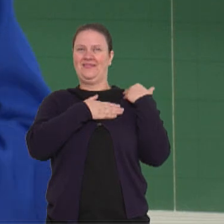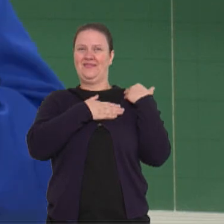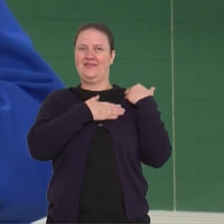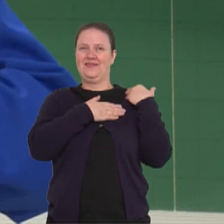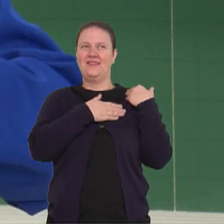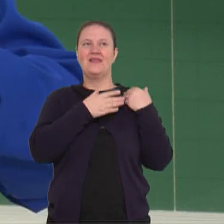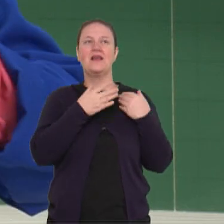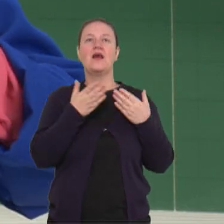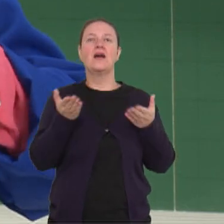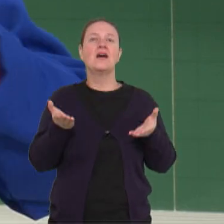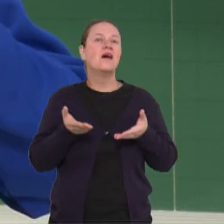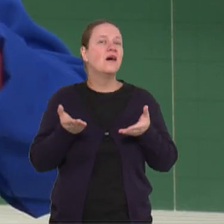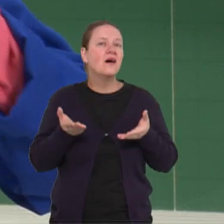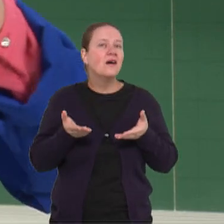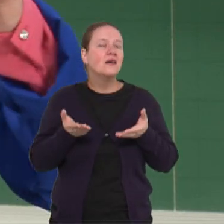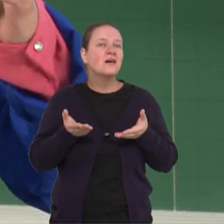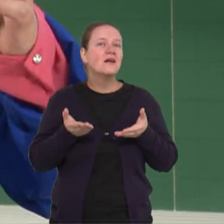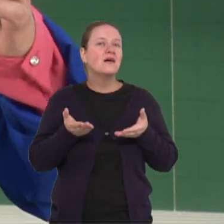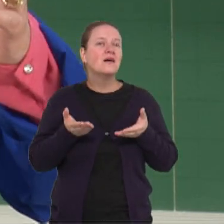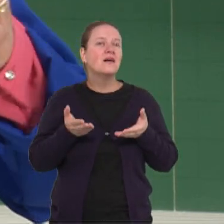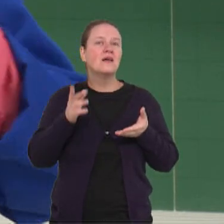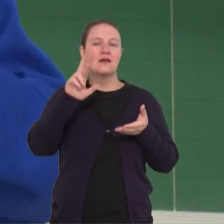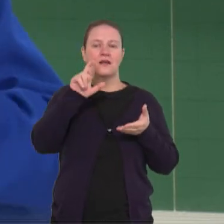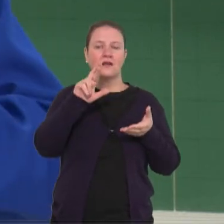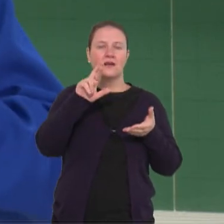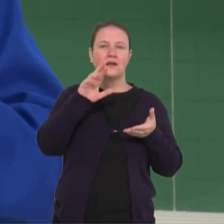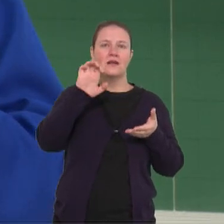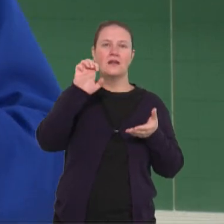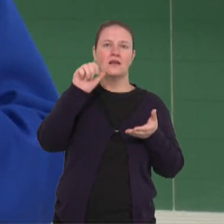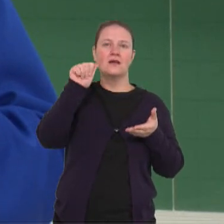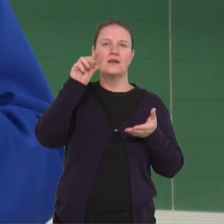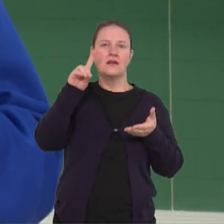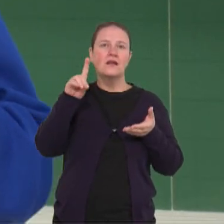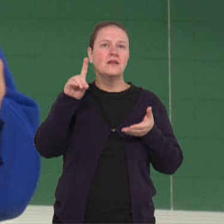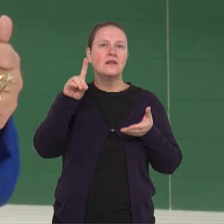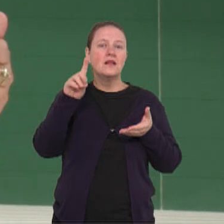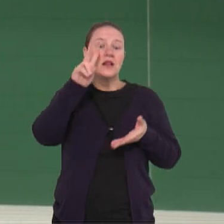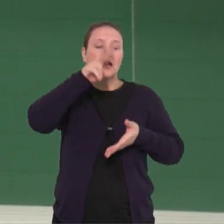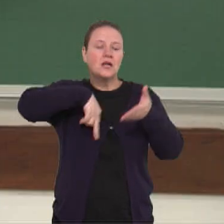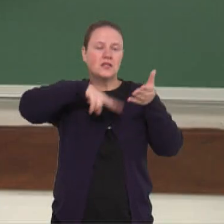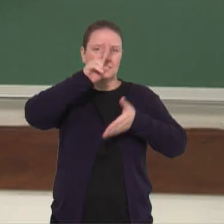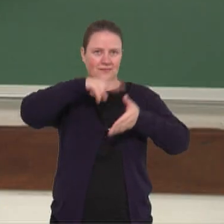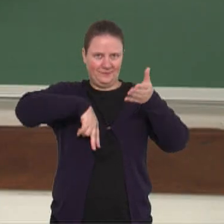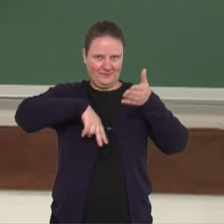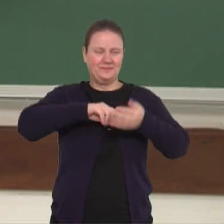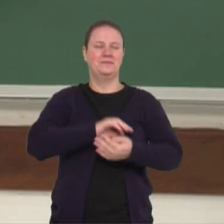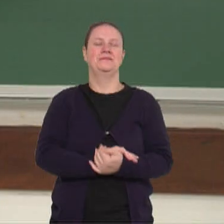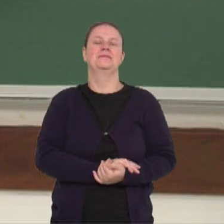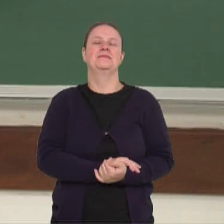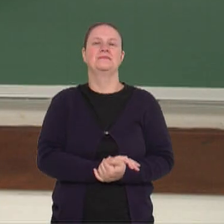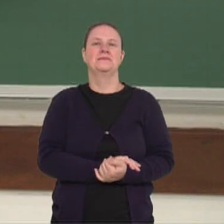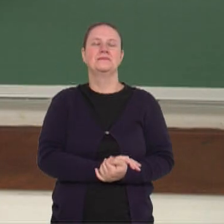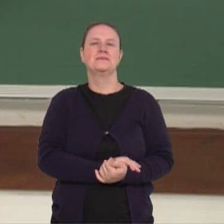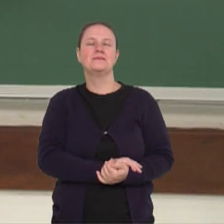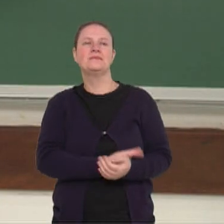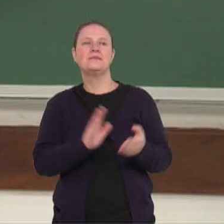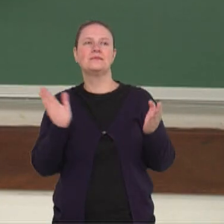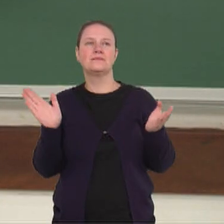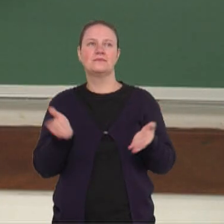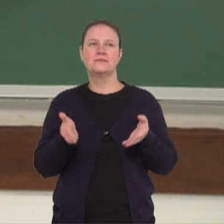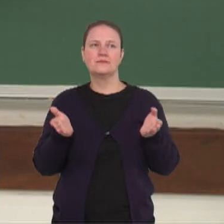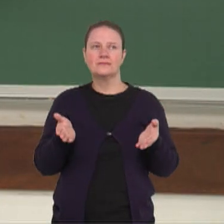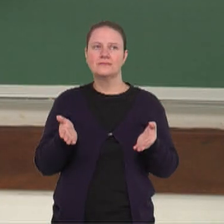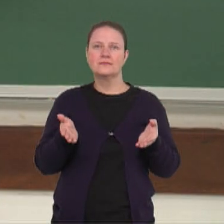inglês, só que se escreve exatamente R-E-A-D, tanto no presente quanto no passado. Tá? He didn't speak